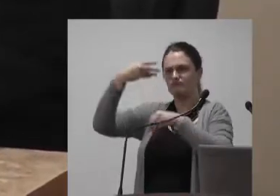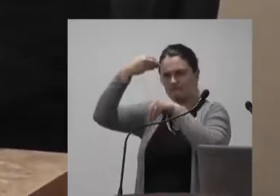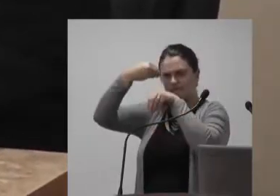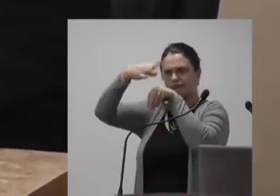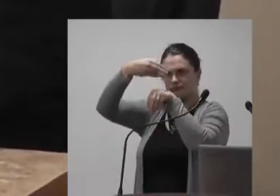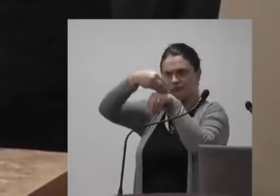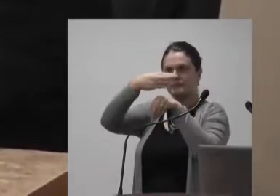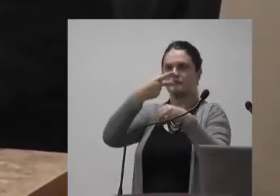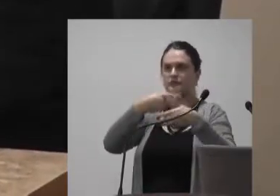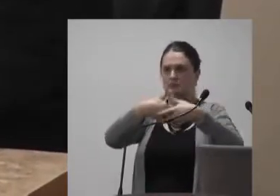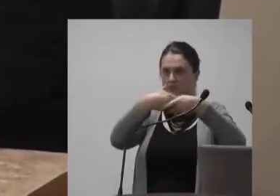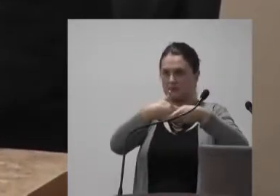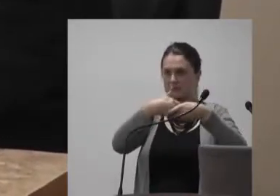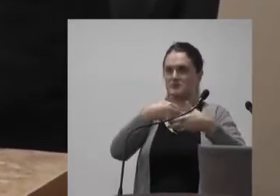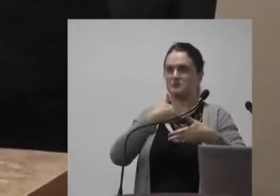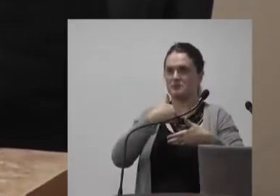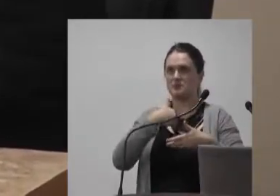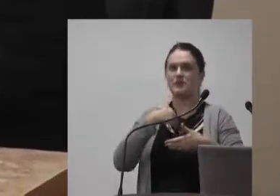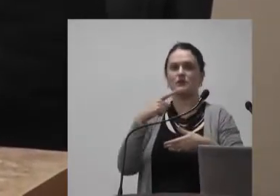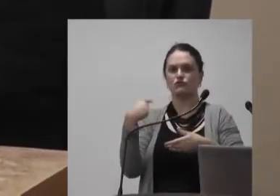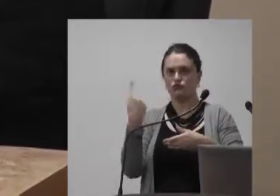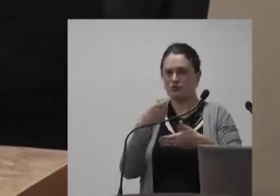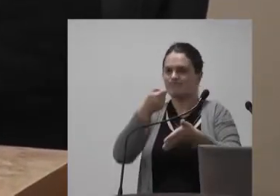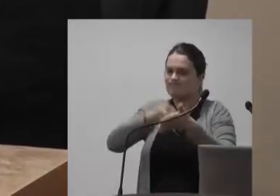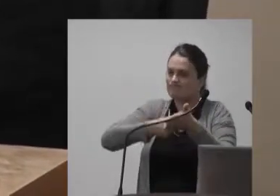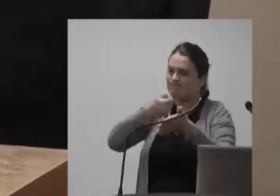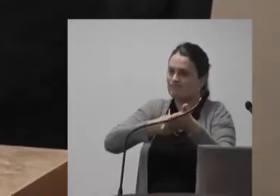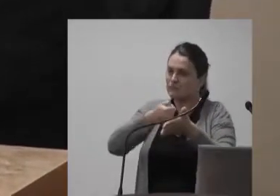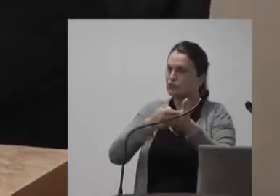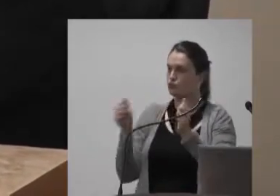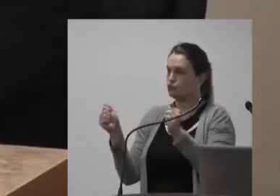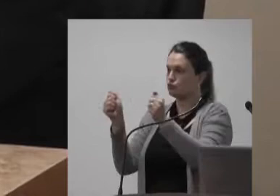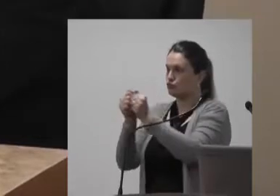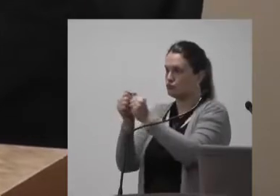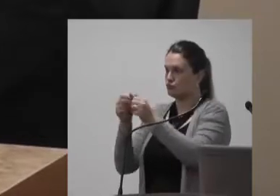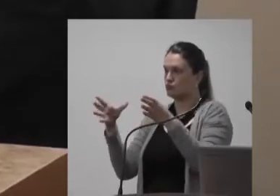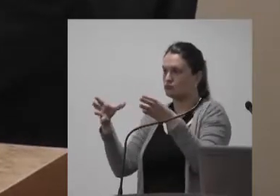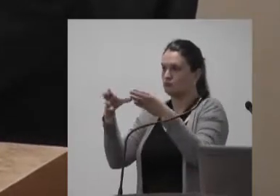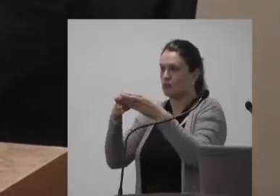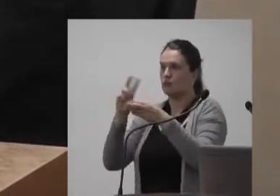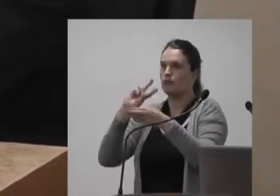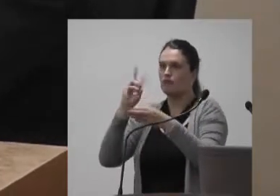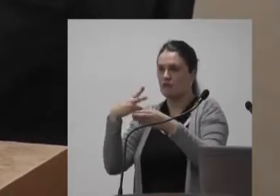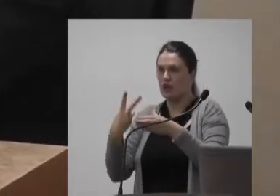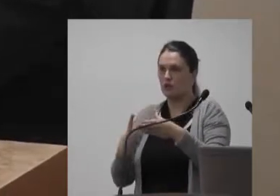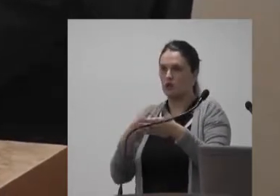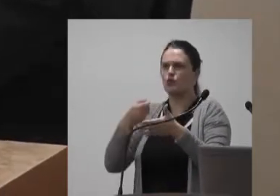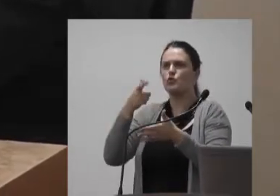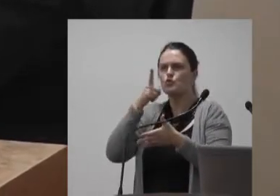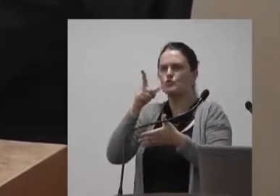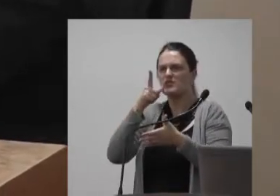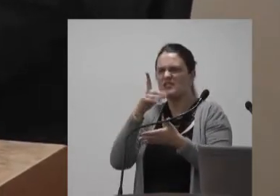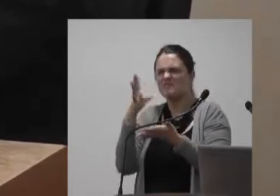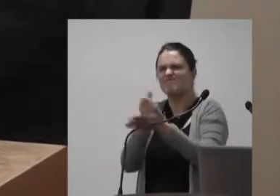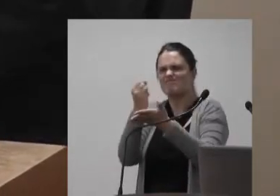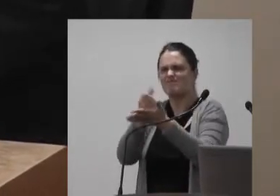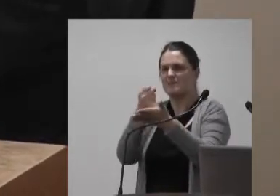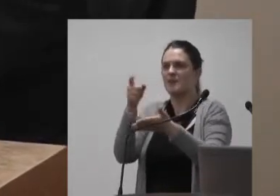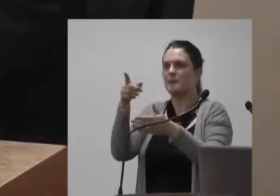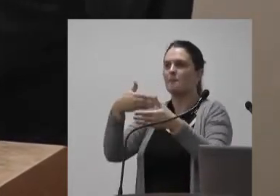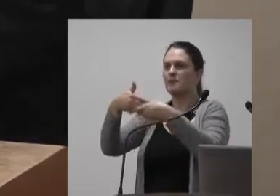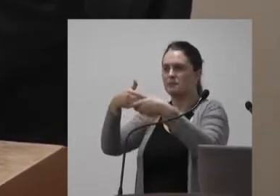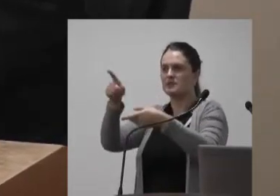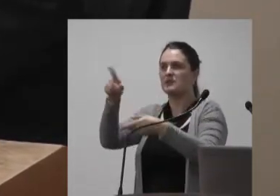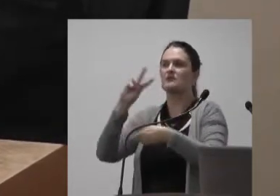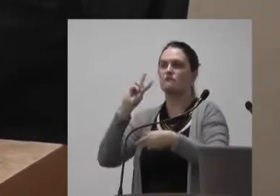explanação. Parabéns, Tatiane, e vamos lutar, sim, junto com os vereadores, com os demais vereadores. Parabéns ao Albino, que teve essa ideia, essa